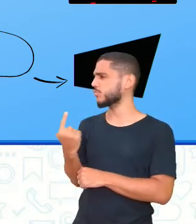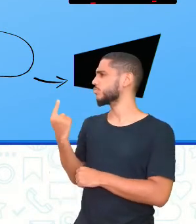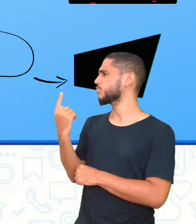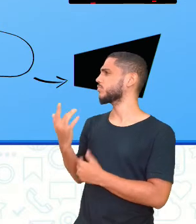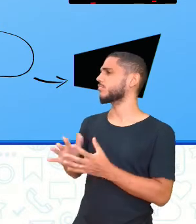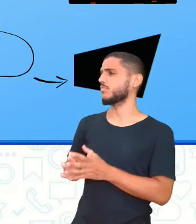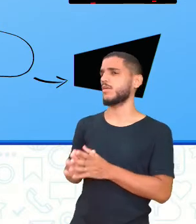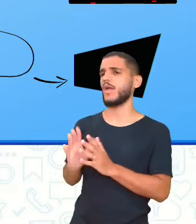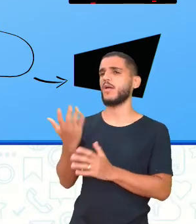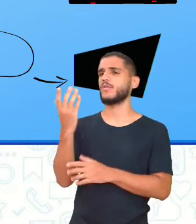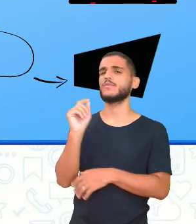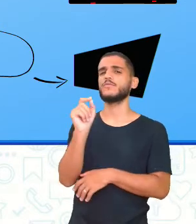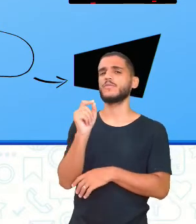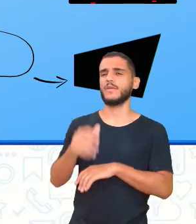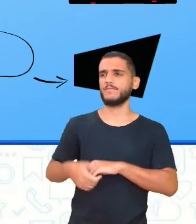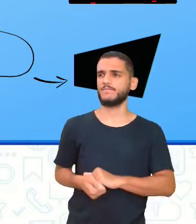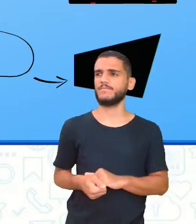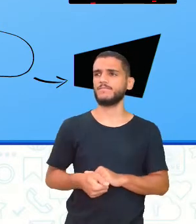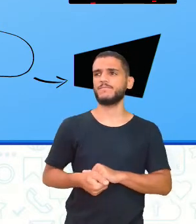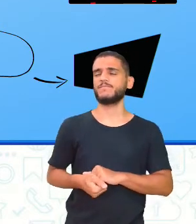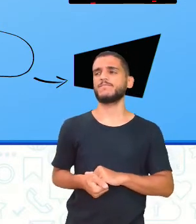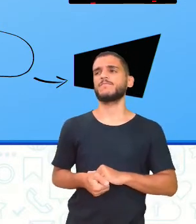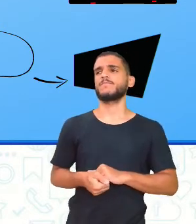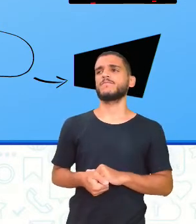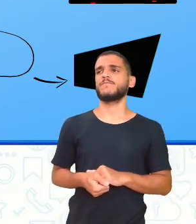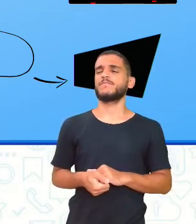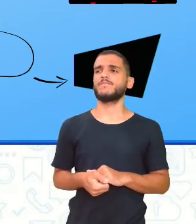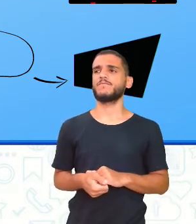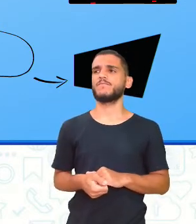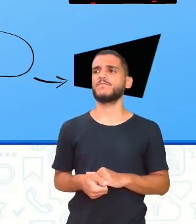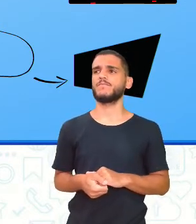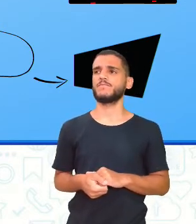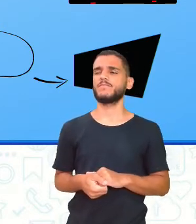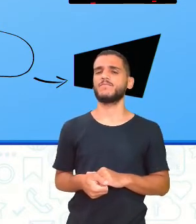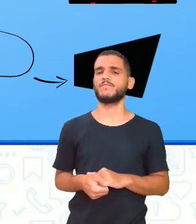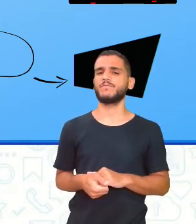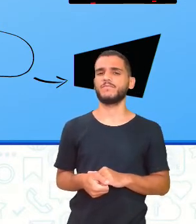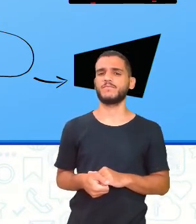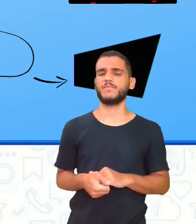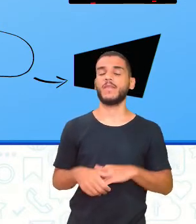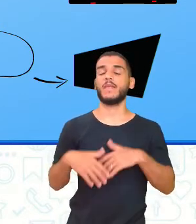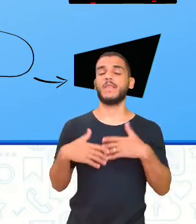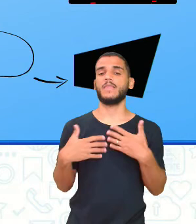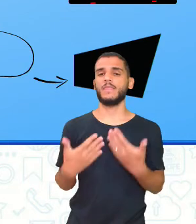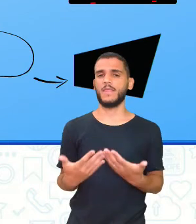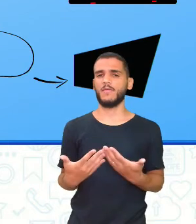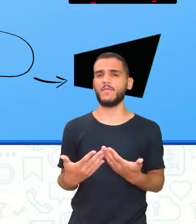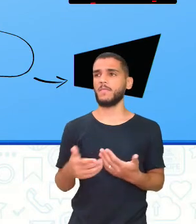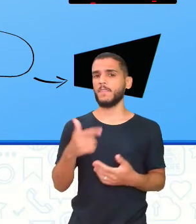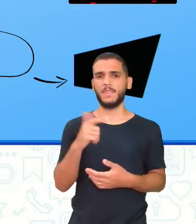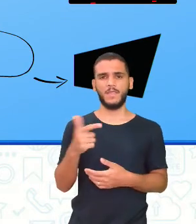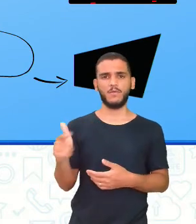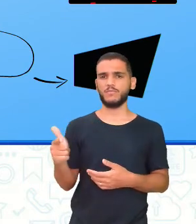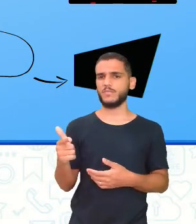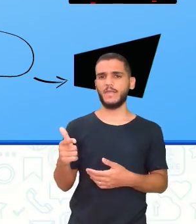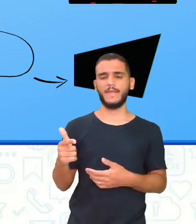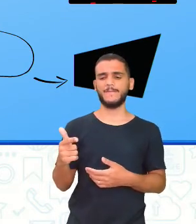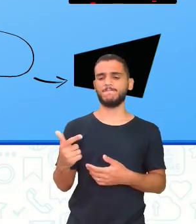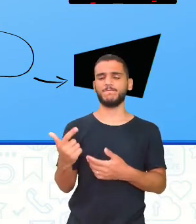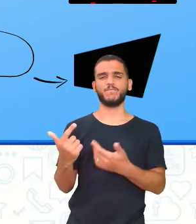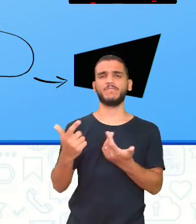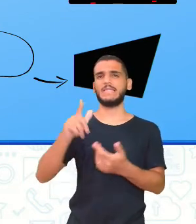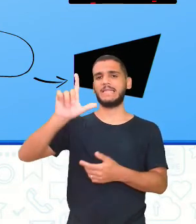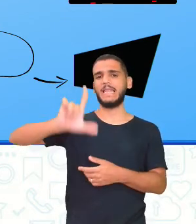outros? Esses outros aqui, ele não necessário, não tem lados paralelos,